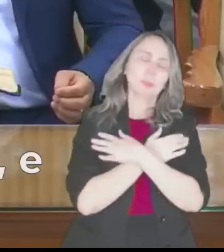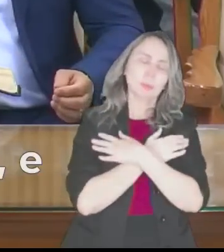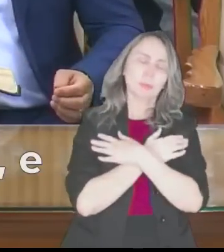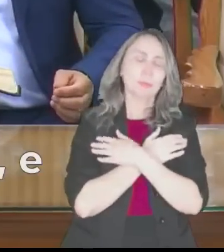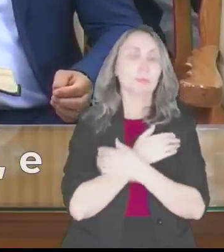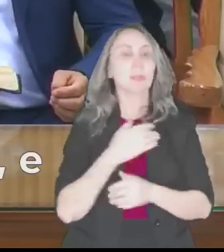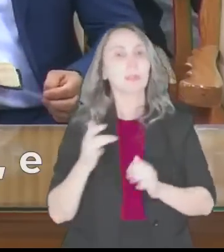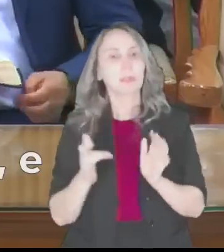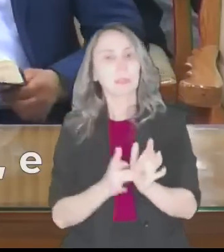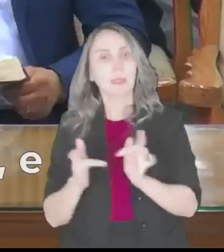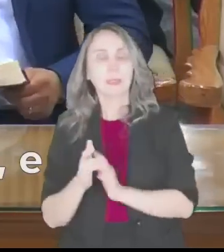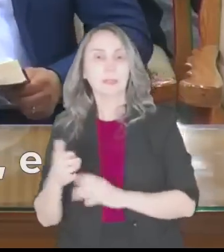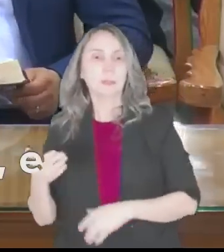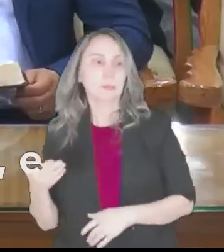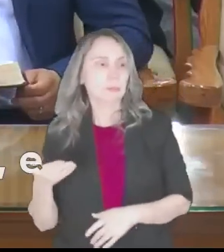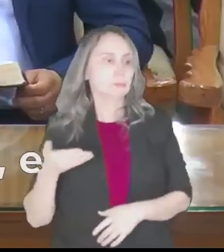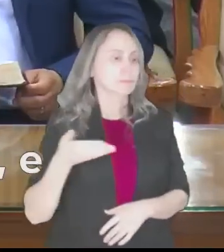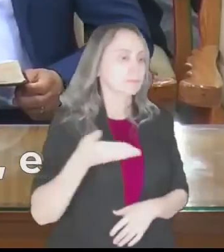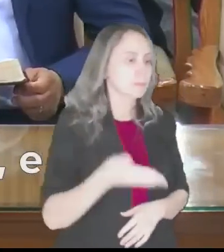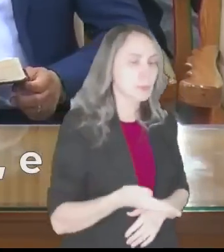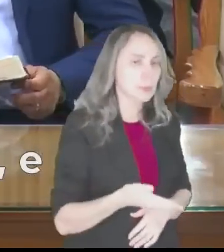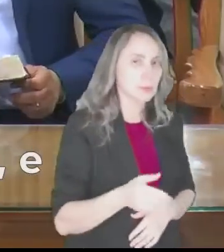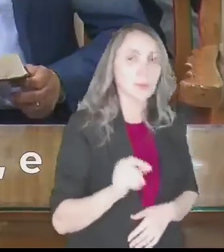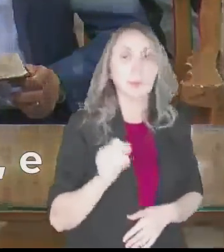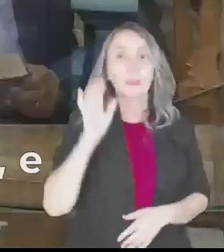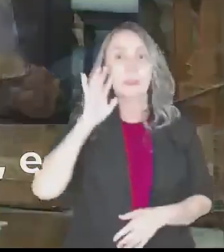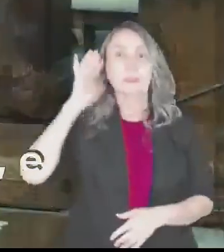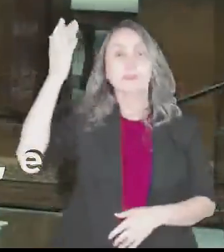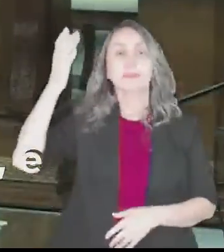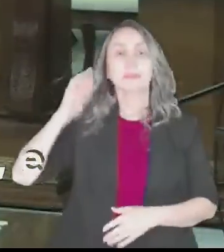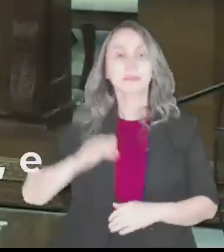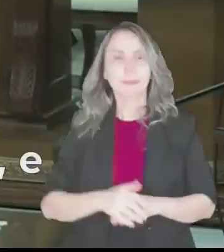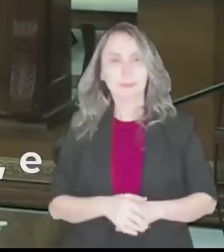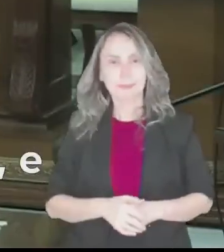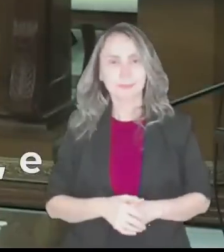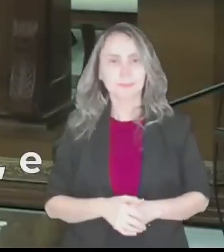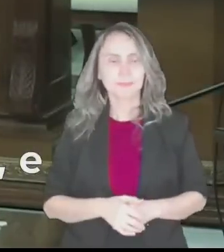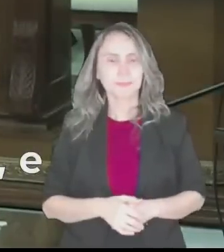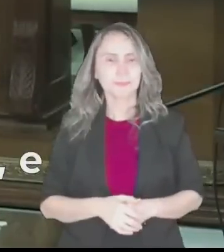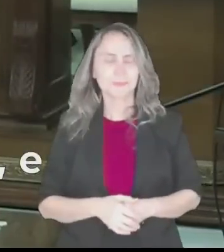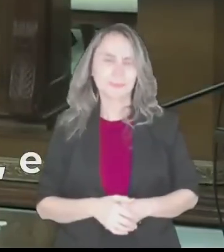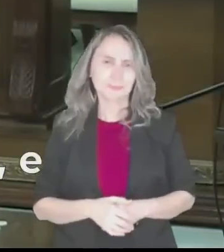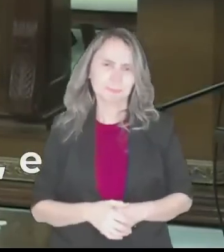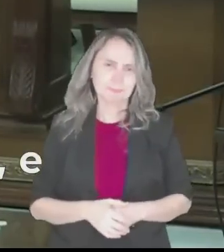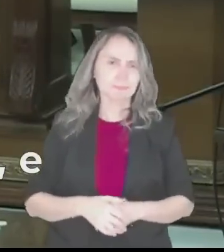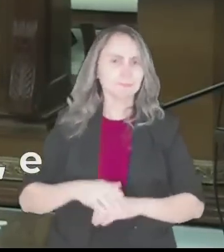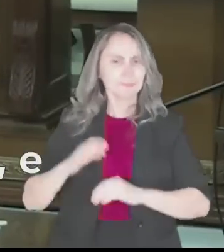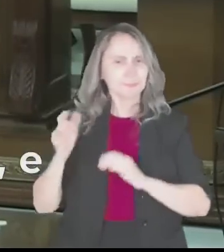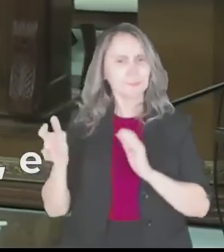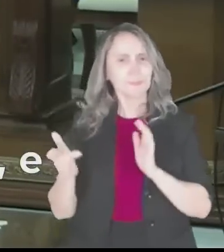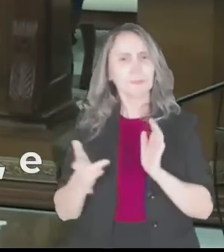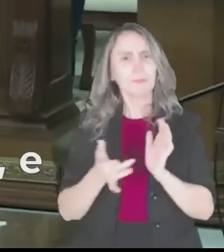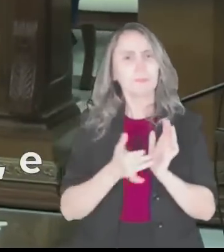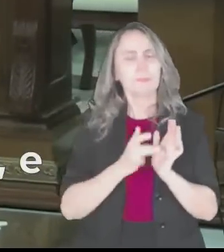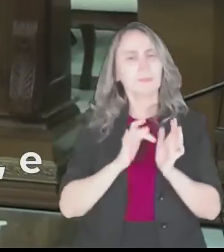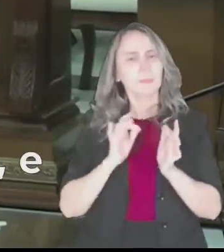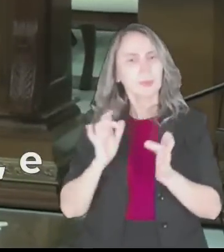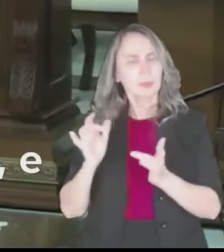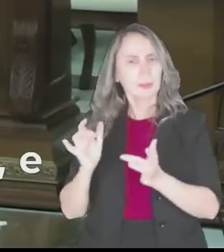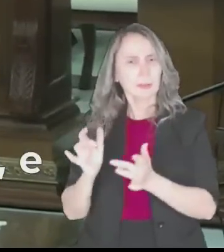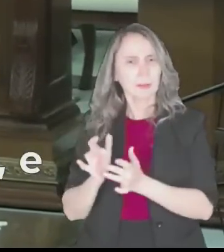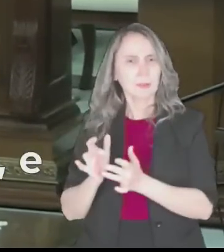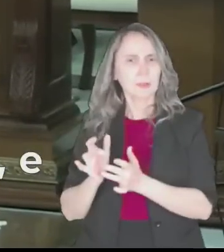ressuscitar a menina, foi que aconteceu? Glória a Deus, por favor. E não permitiu que alguém o